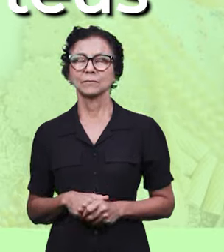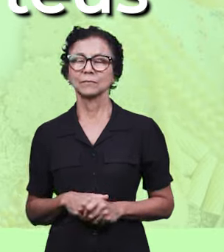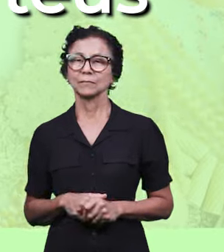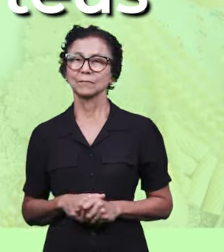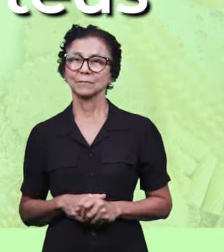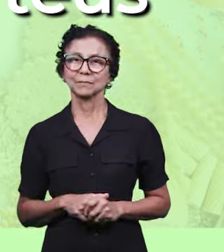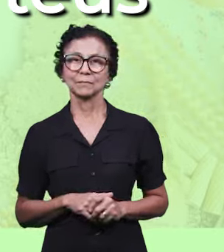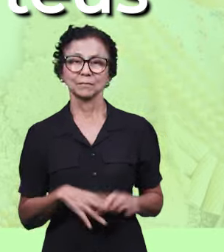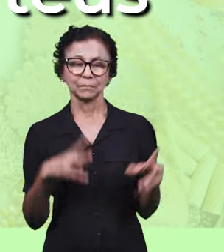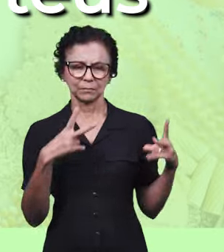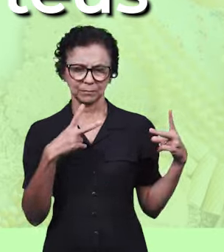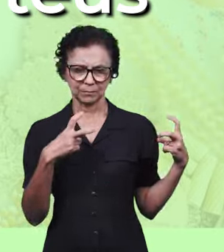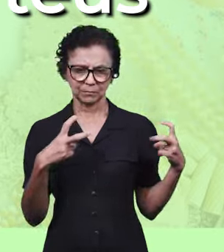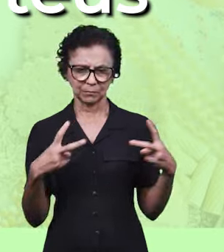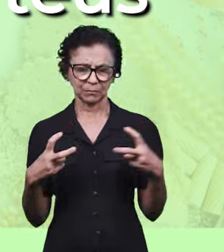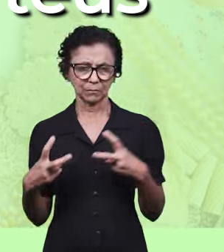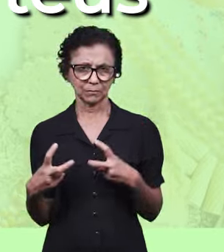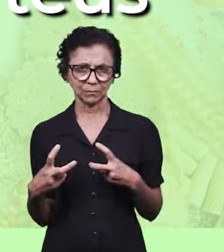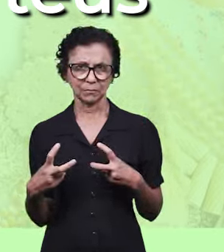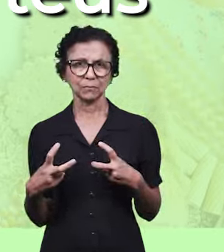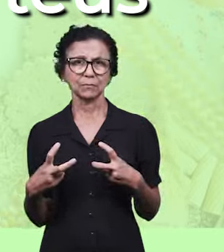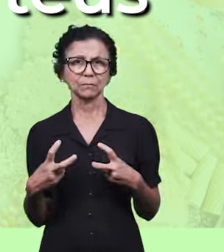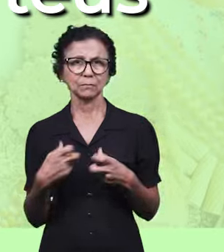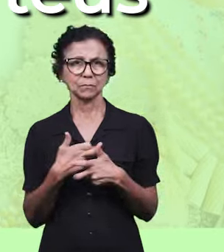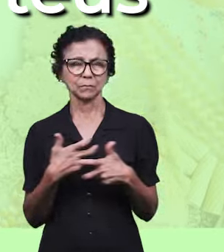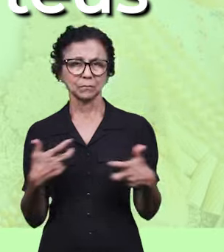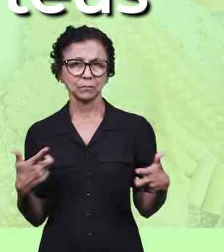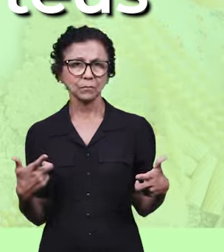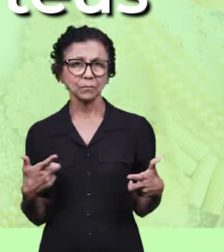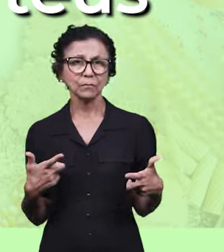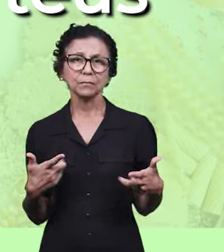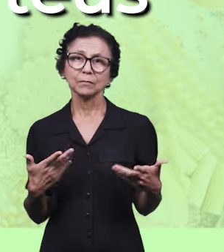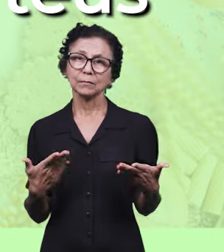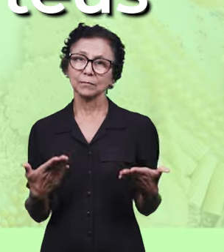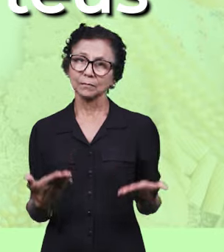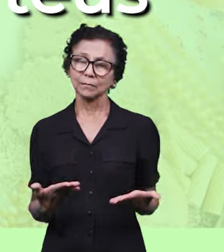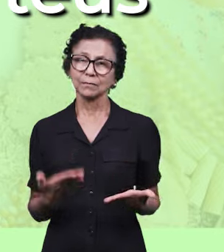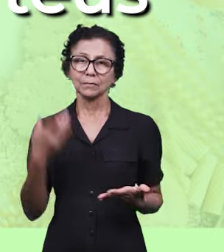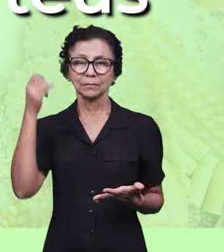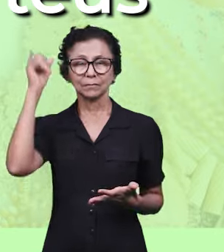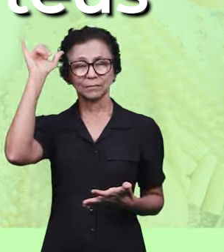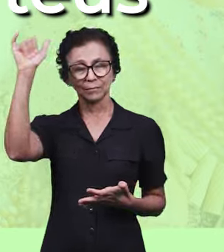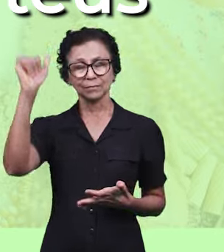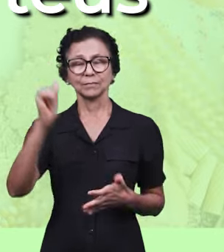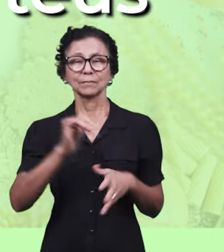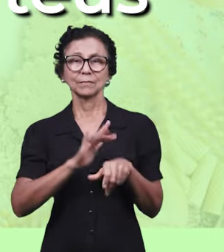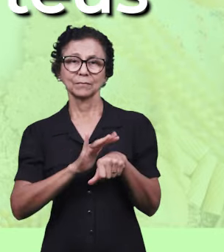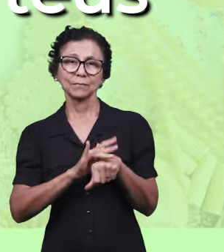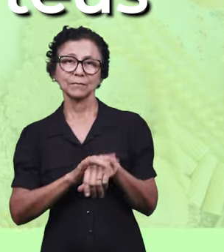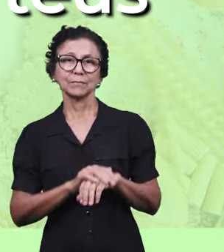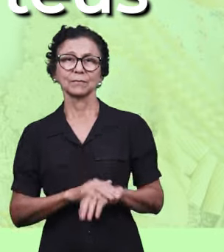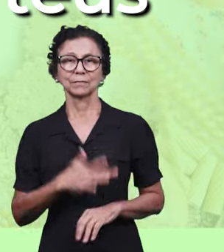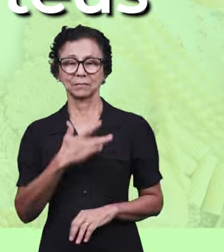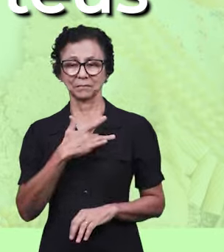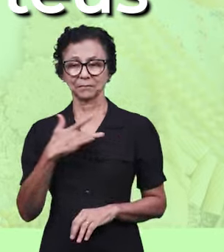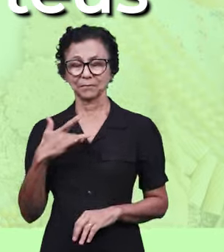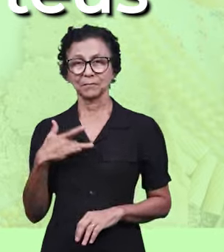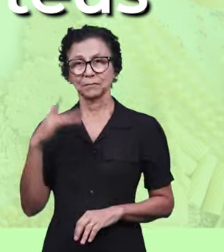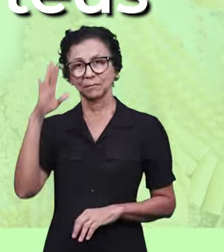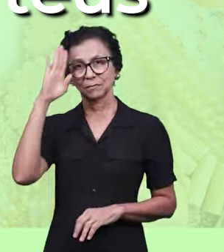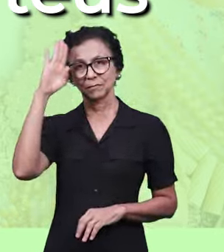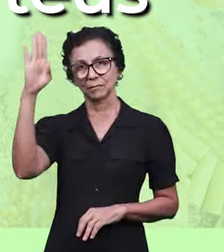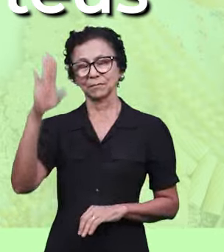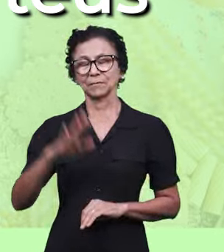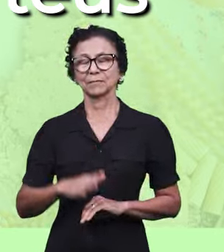olhos, teme ao Senhor e aparta-te do mal. Isso será saúde para o teu âmago e medula para os